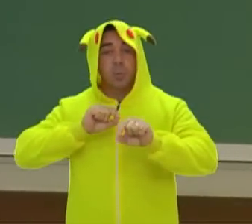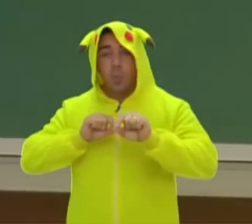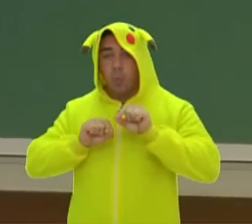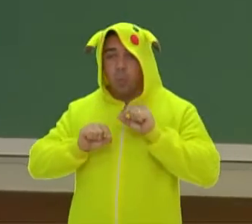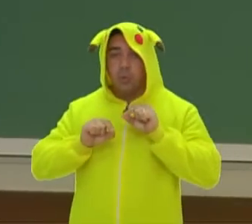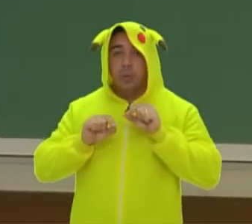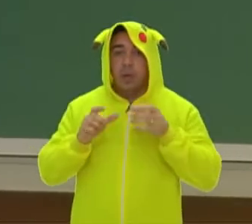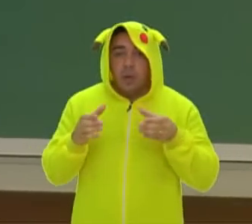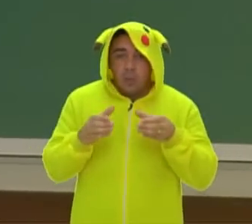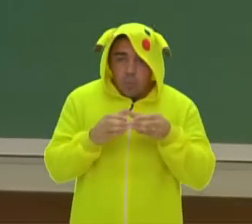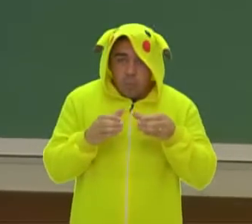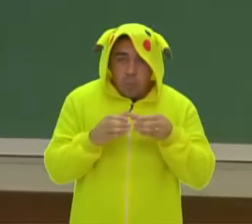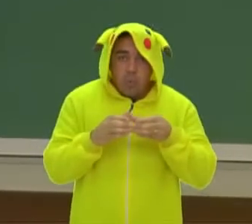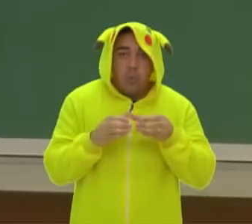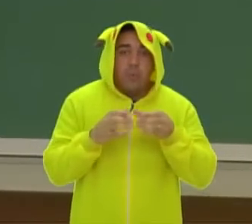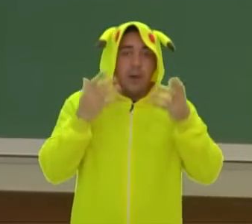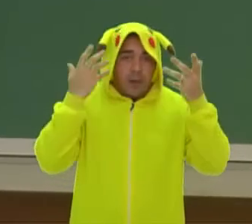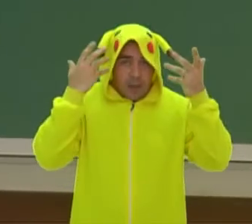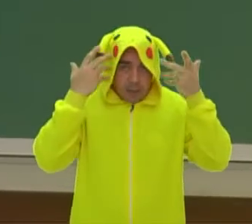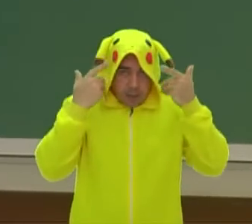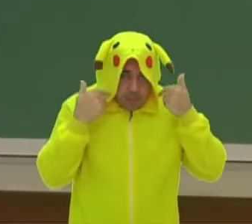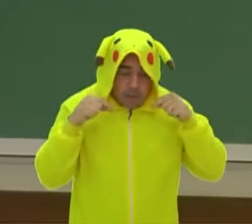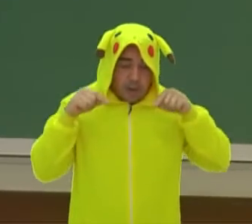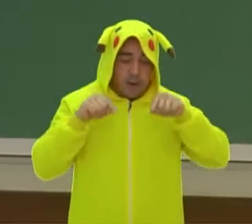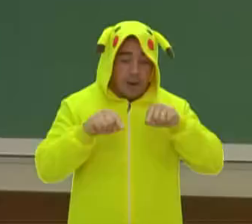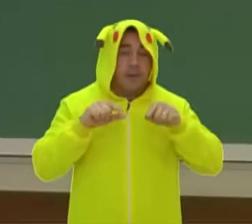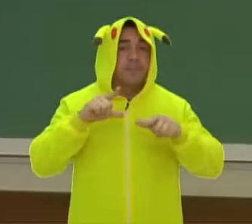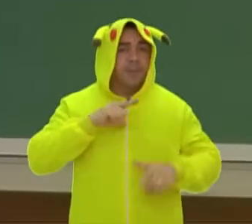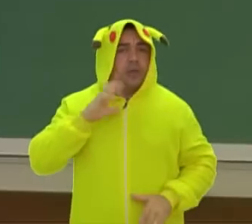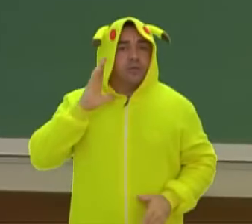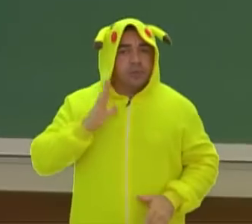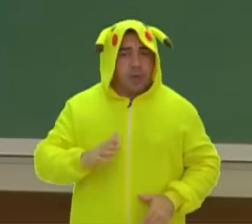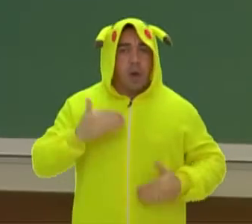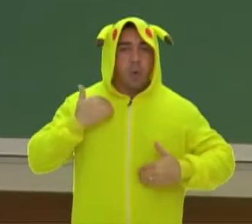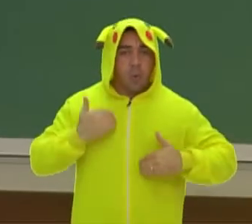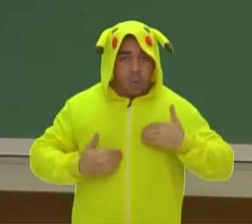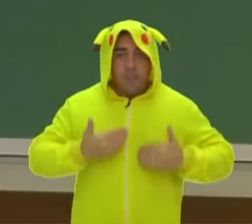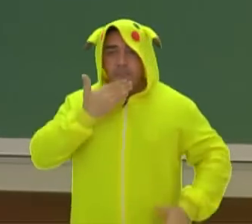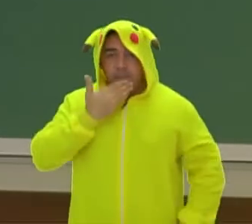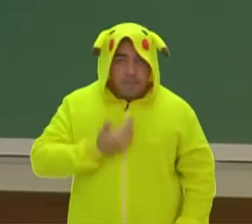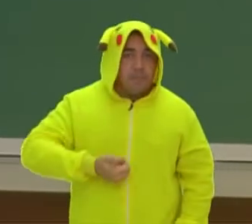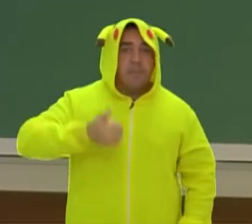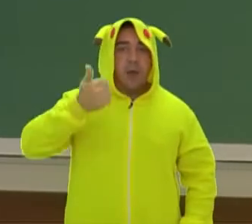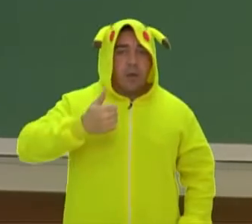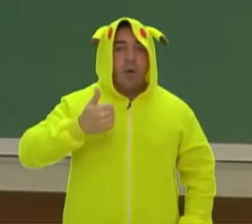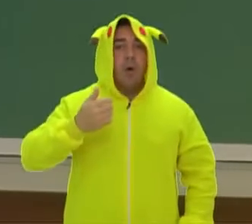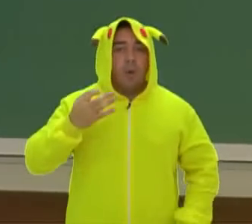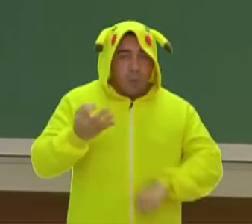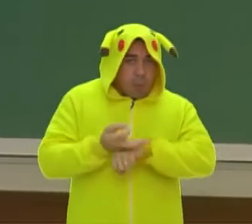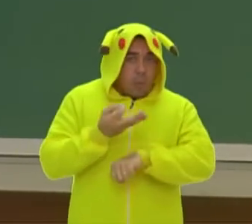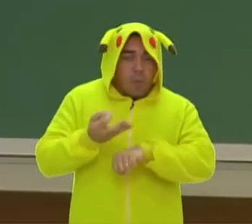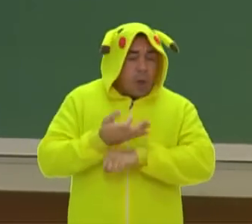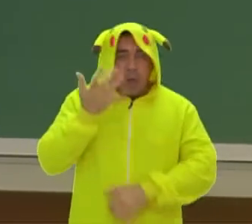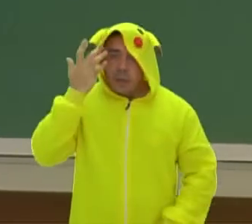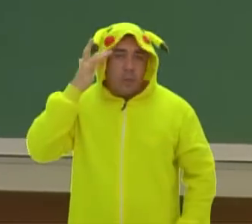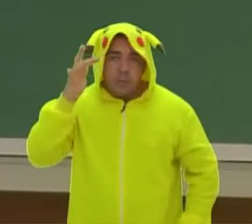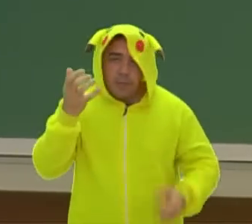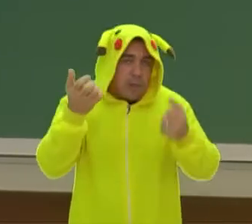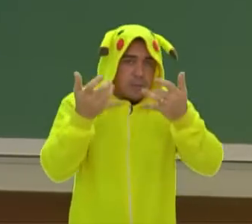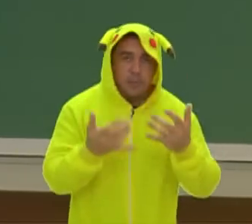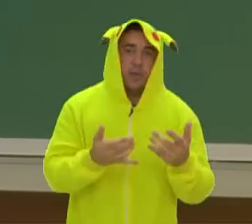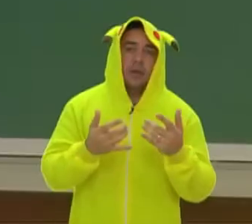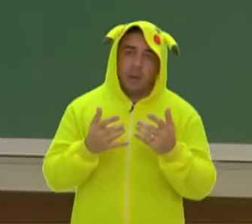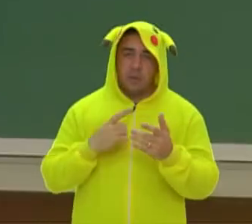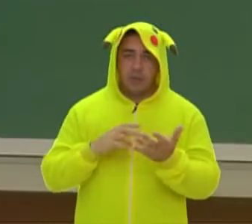e que estão mais aptos àquele ambiente. E que isso, né, ele não sabia explicar essa variedade de organismos, mas ele sabia